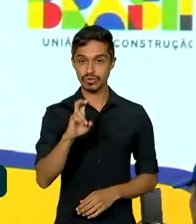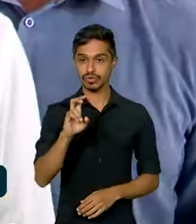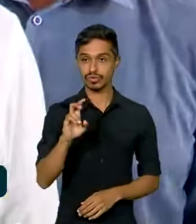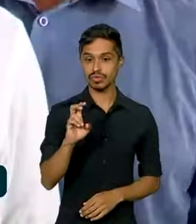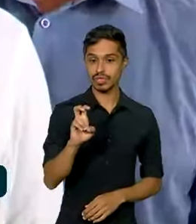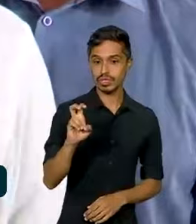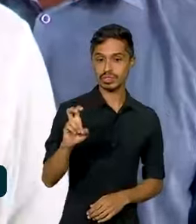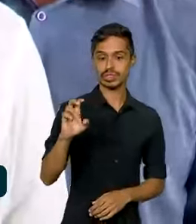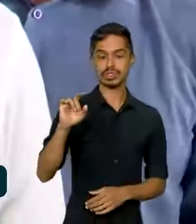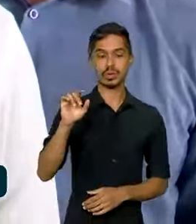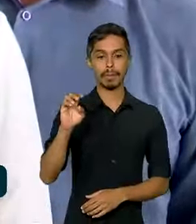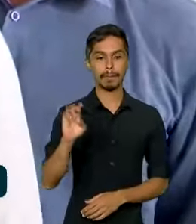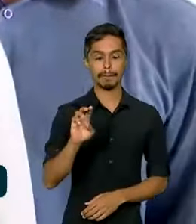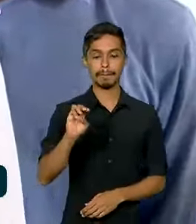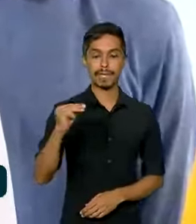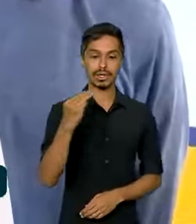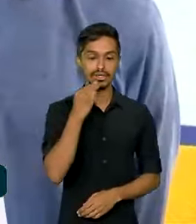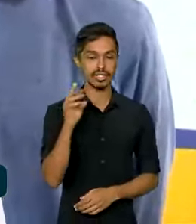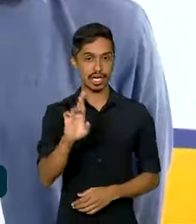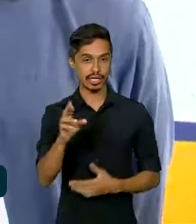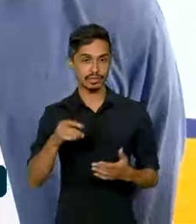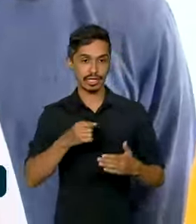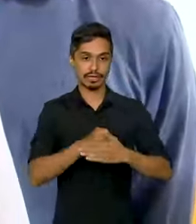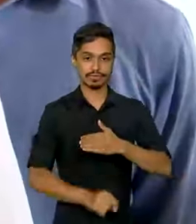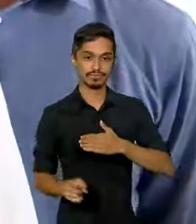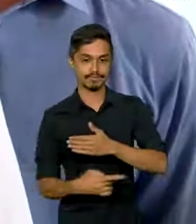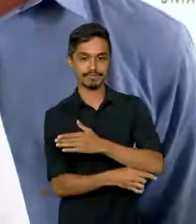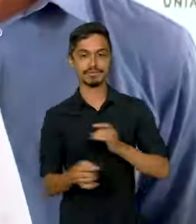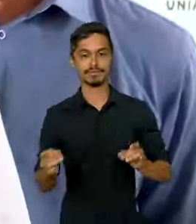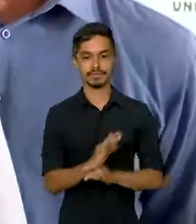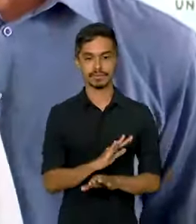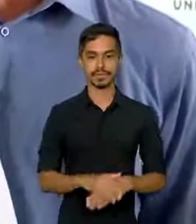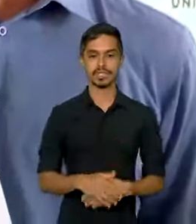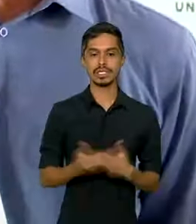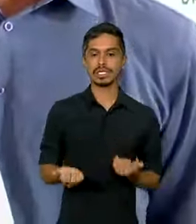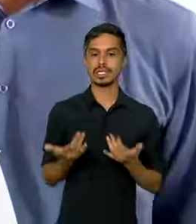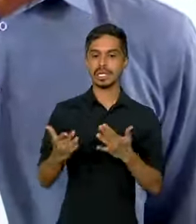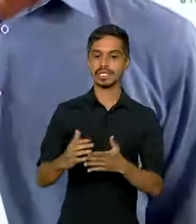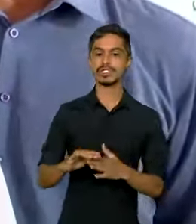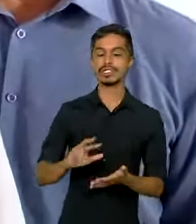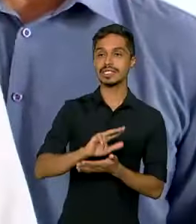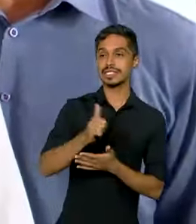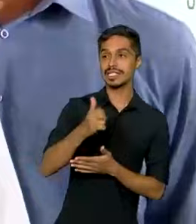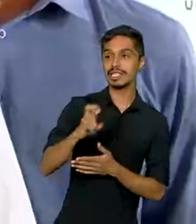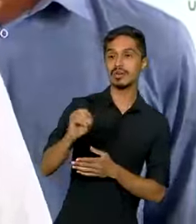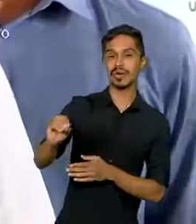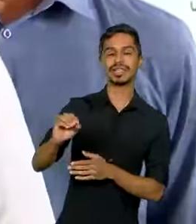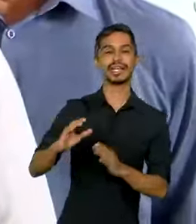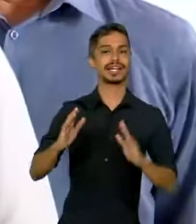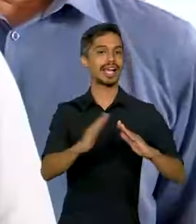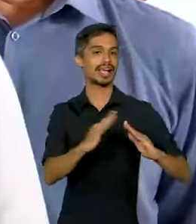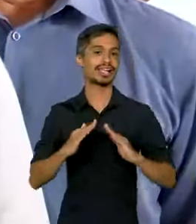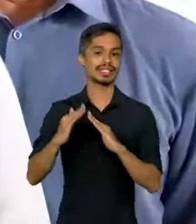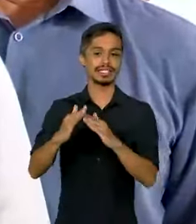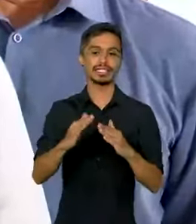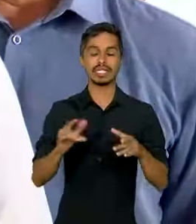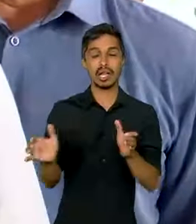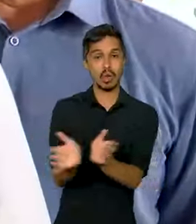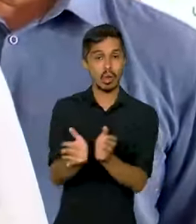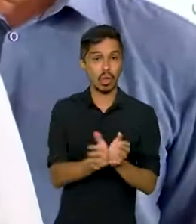esgoto. 150 lares, casas, onde as pessoas vão poder criar seus